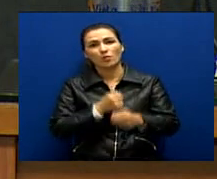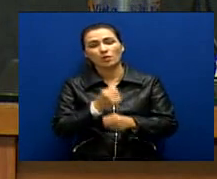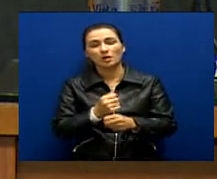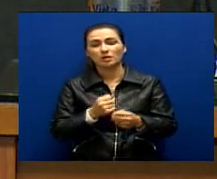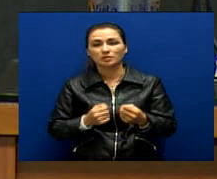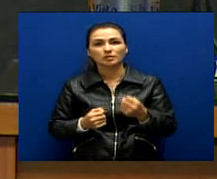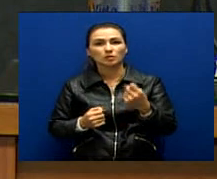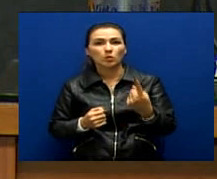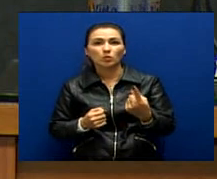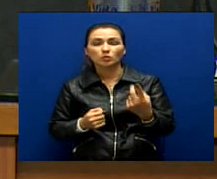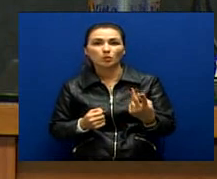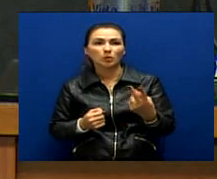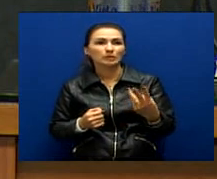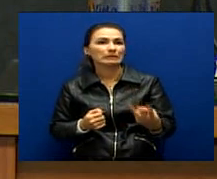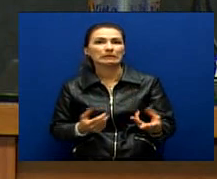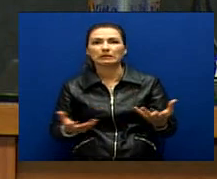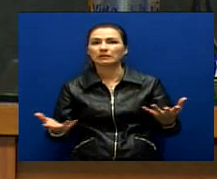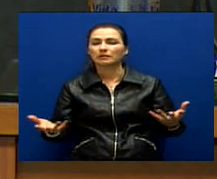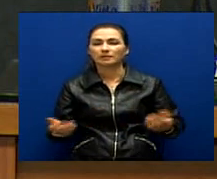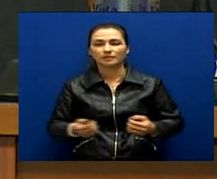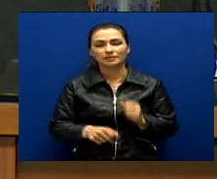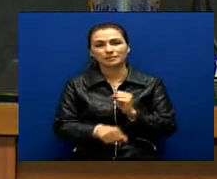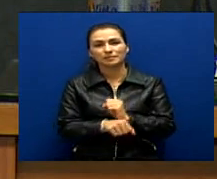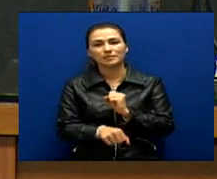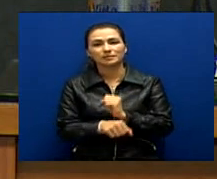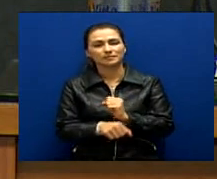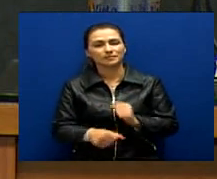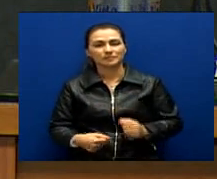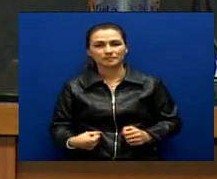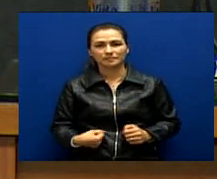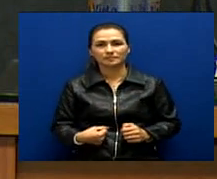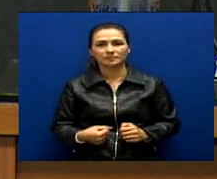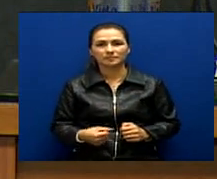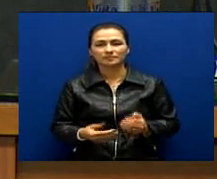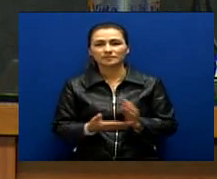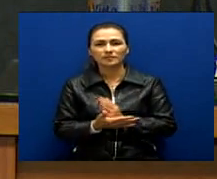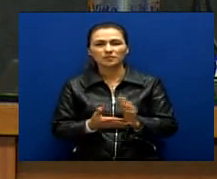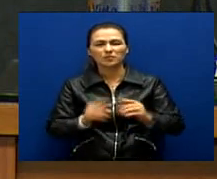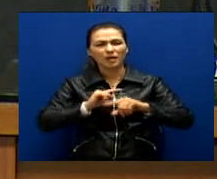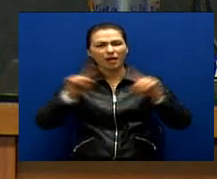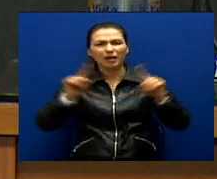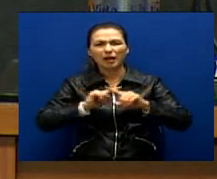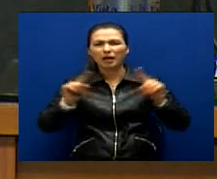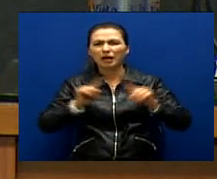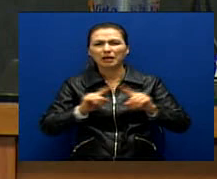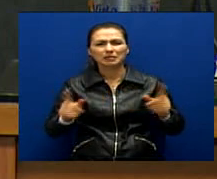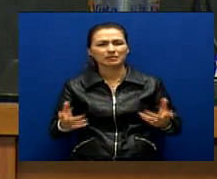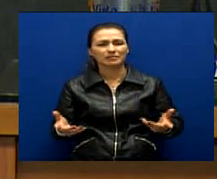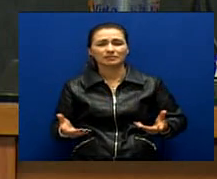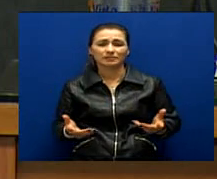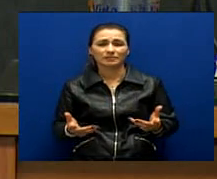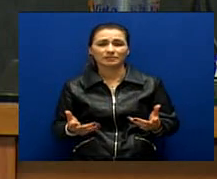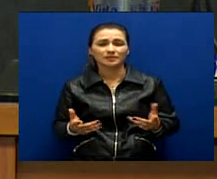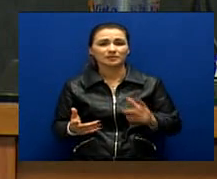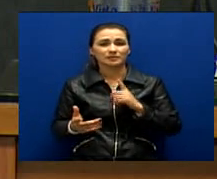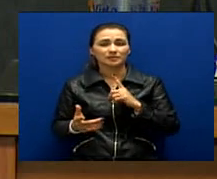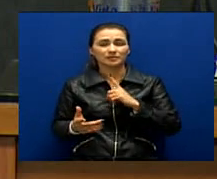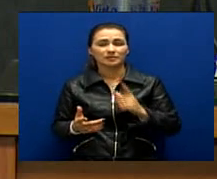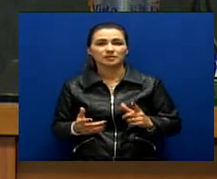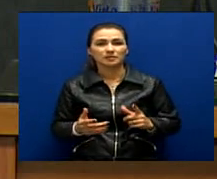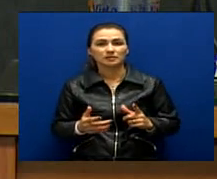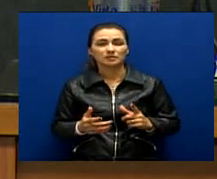jeito mais possível em geral não é só de chegada nem muito menos quem grita mais o que é amigo do vereador e sim